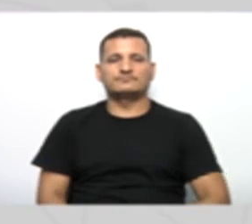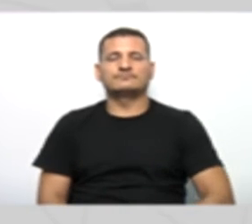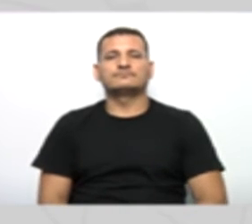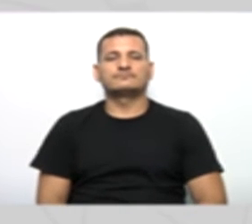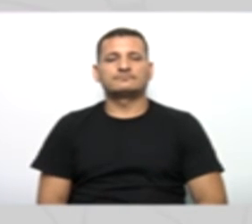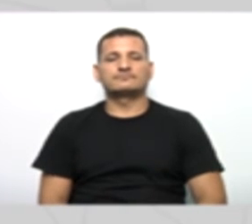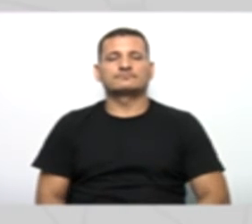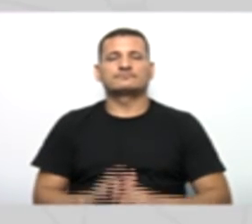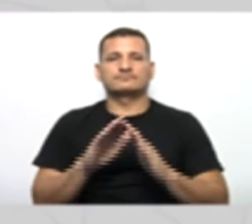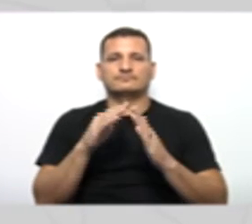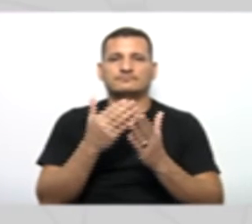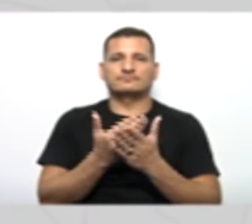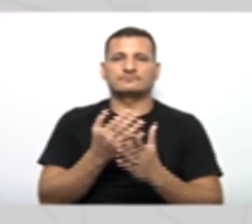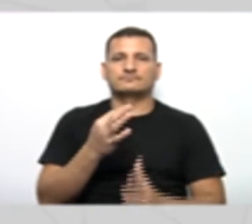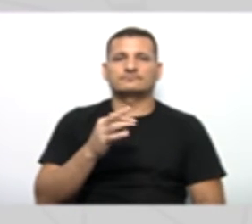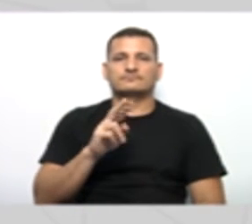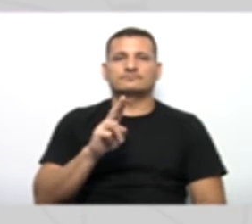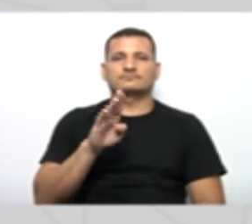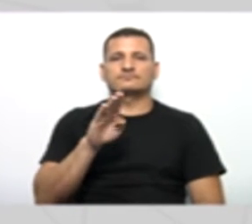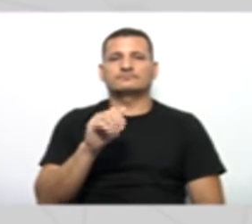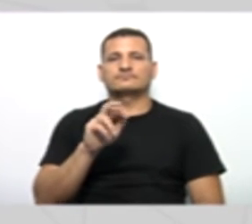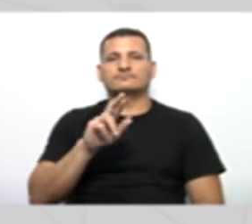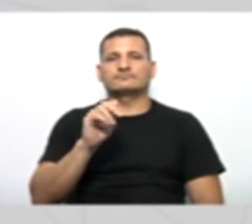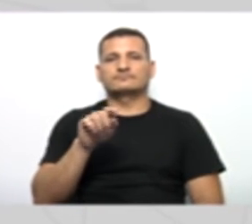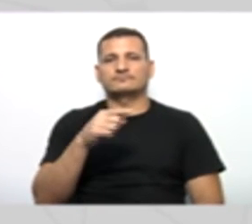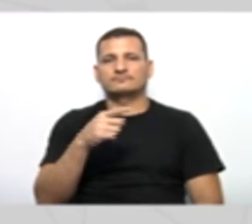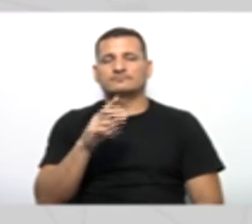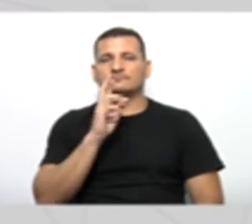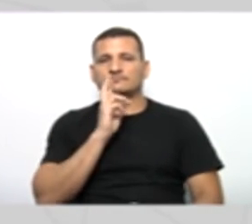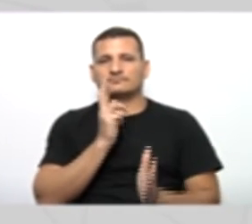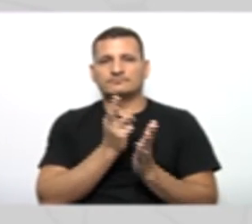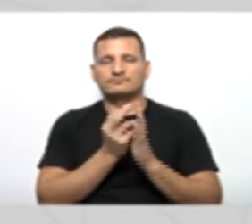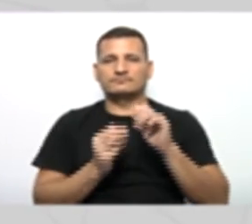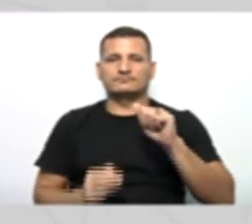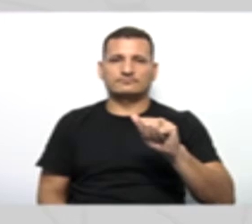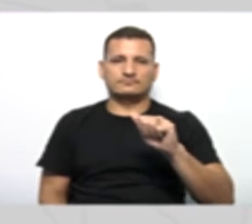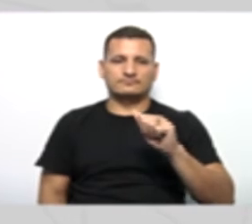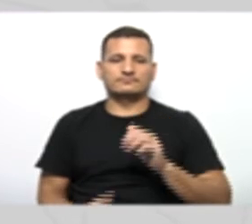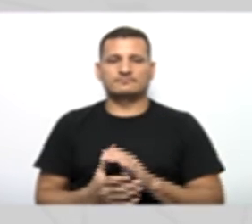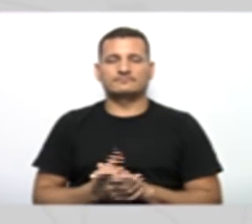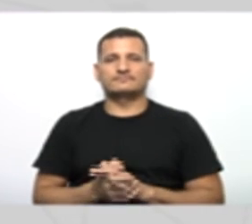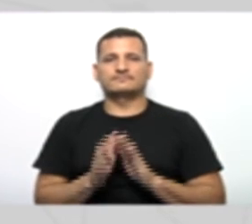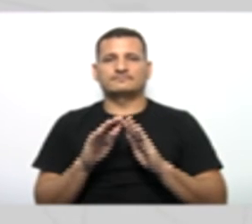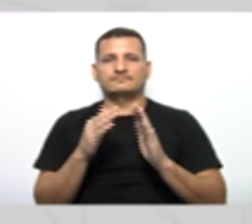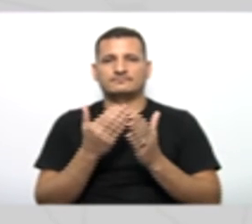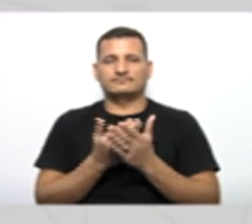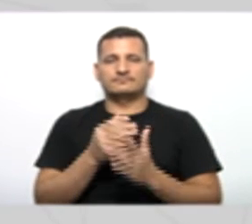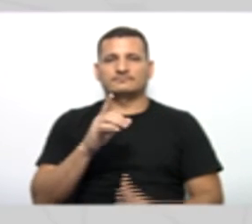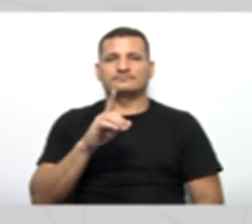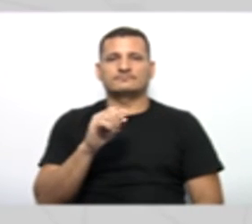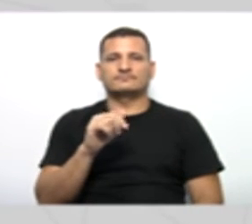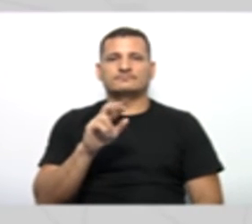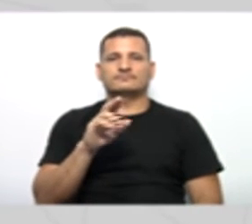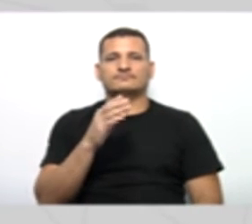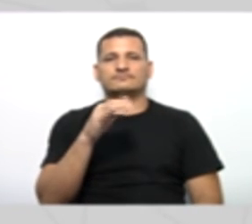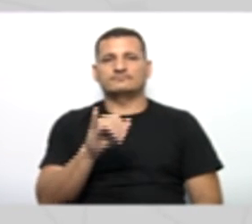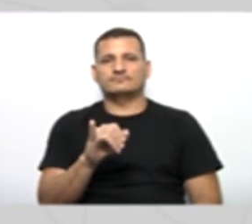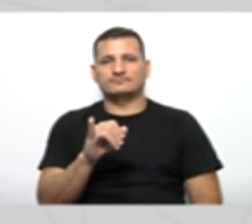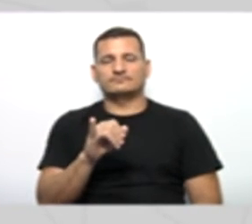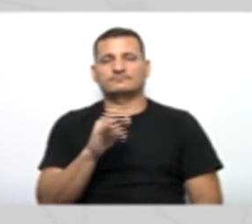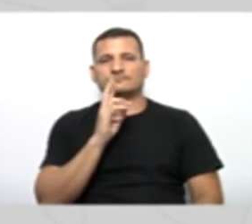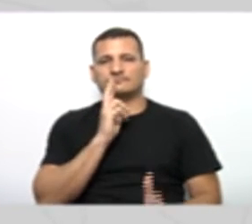da Escola Tubarão foram de letra A. Os alunos da Escola Darcy da Silveira foram de